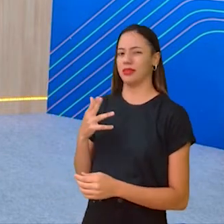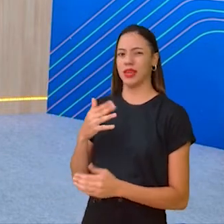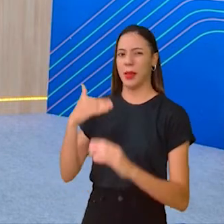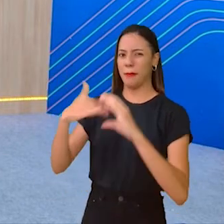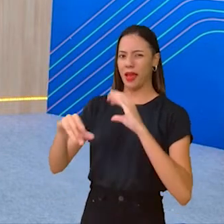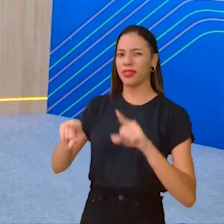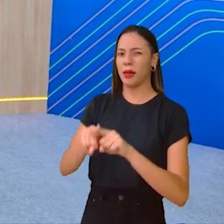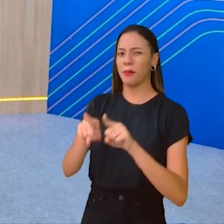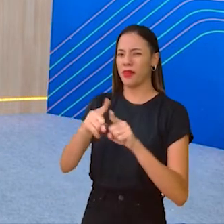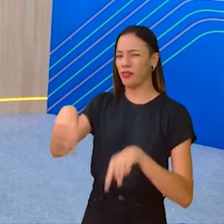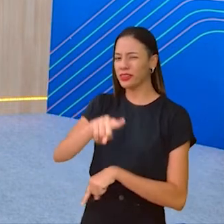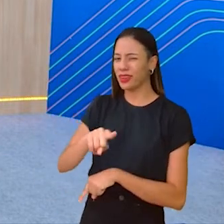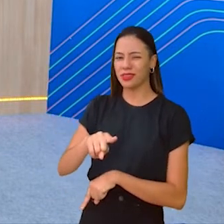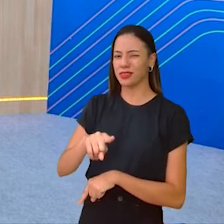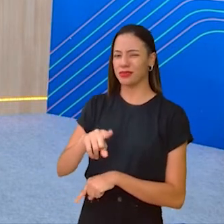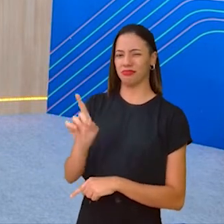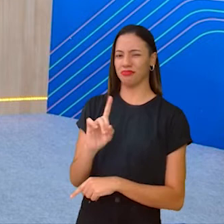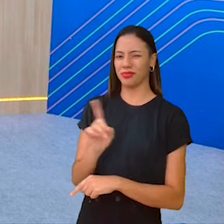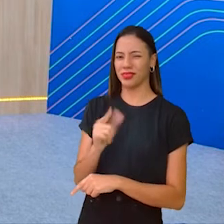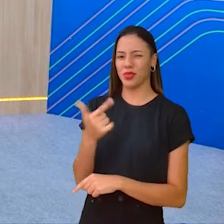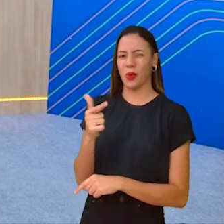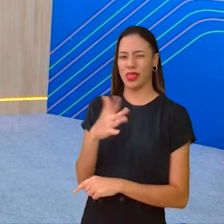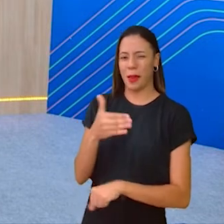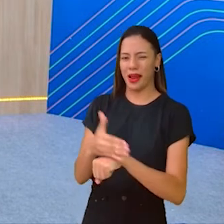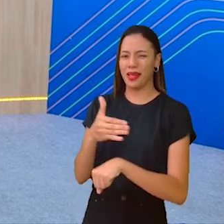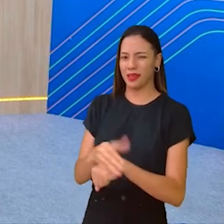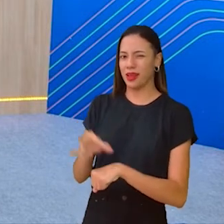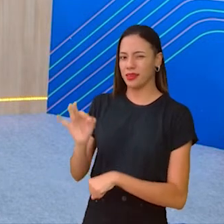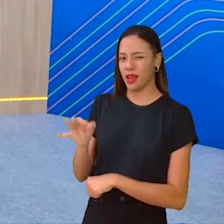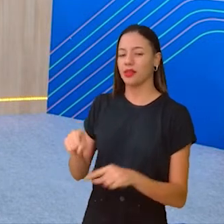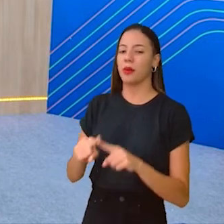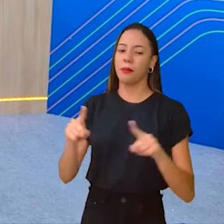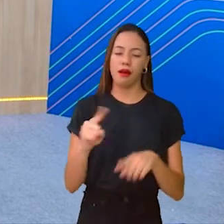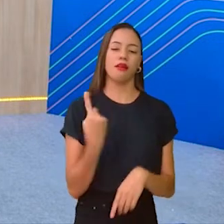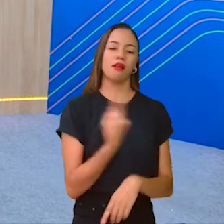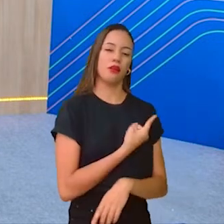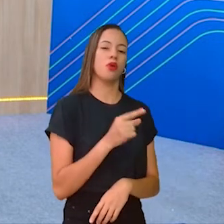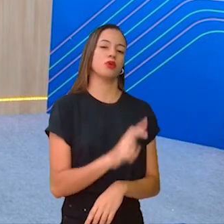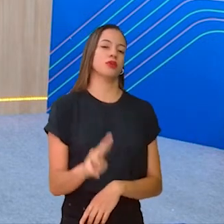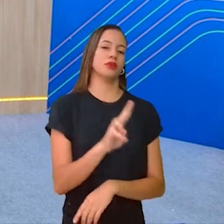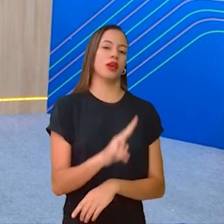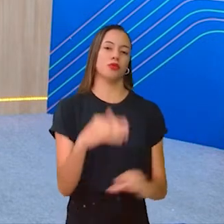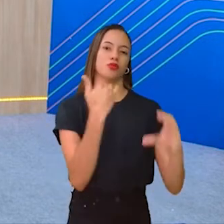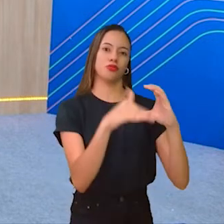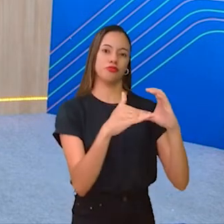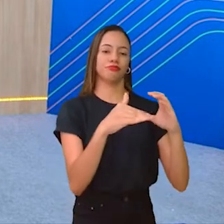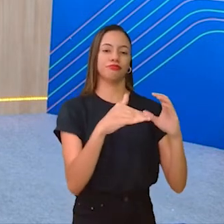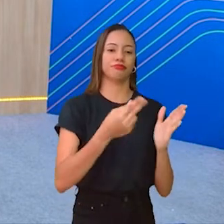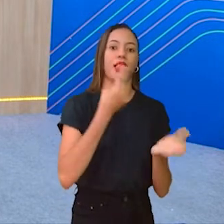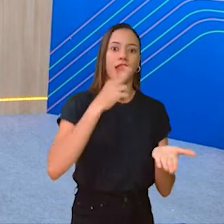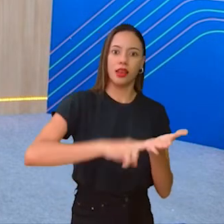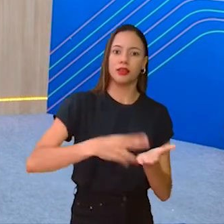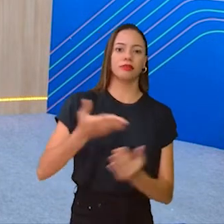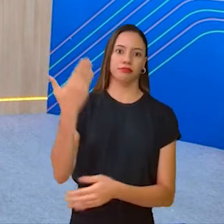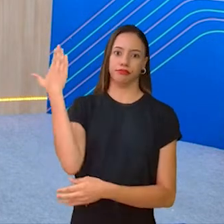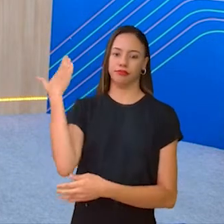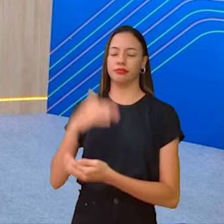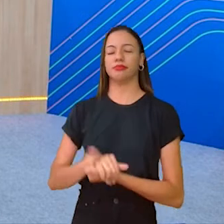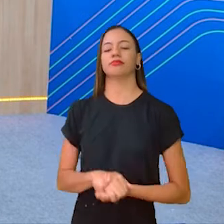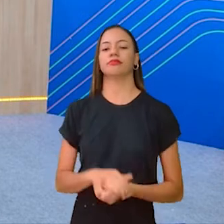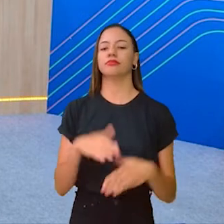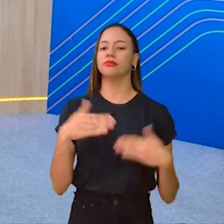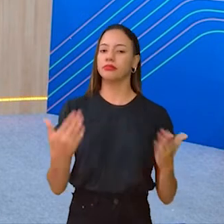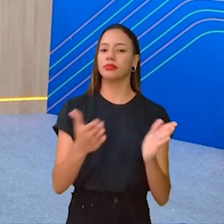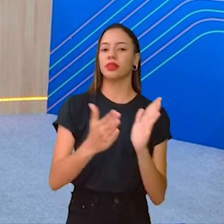Pois mas são tecnologias que nós usávamos bastante. Então vejam, nessa parte do livro, o